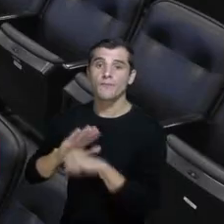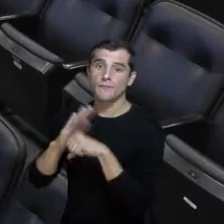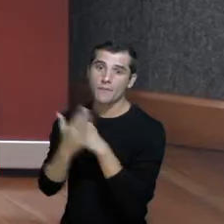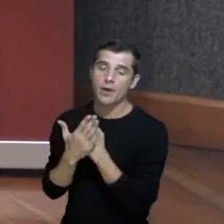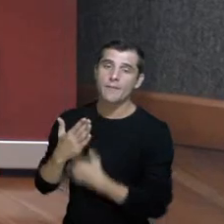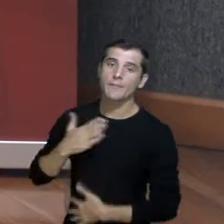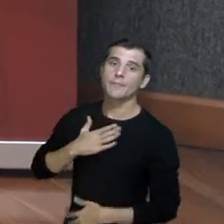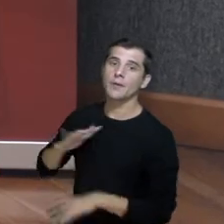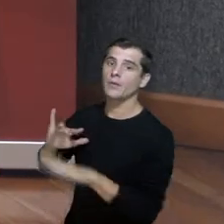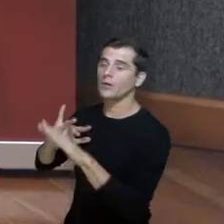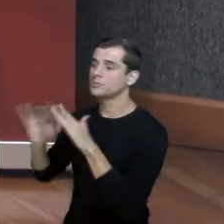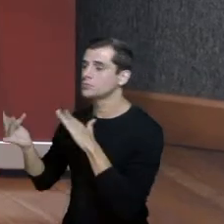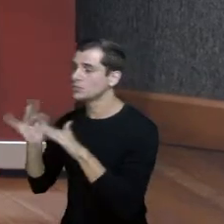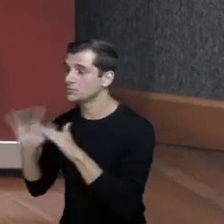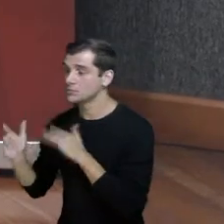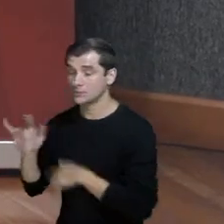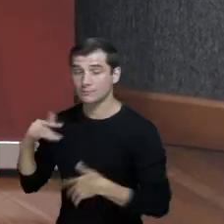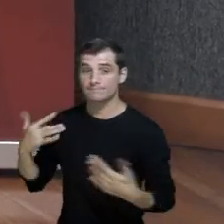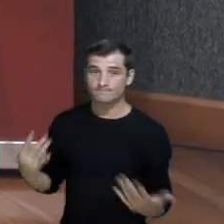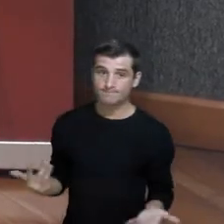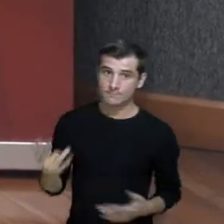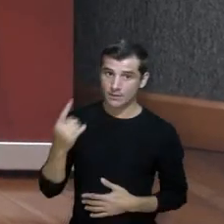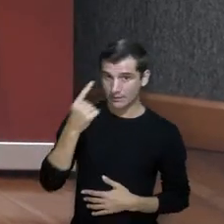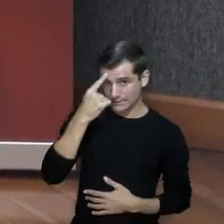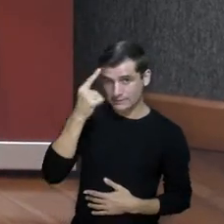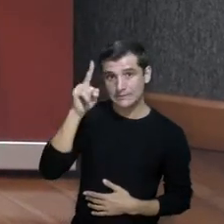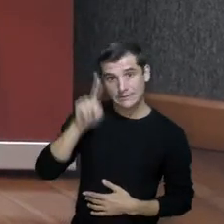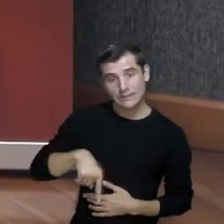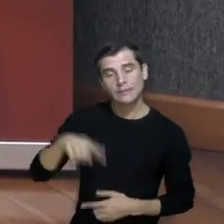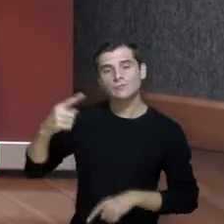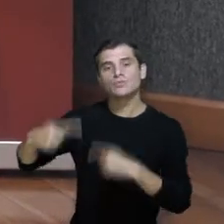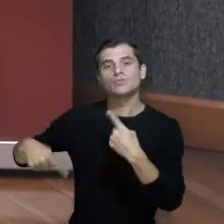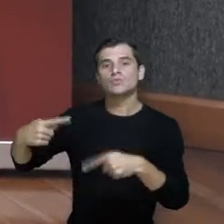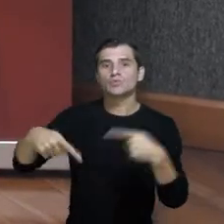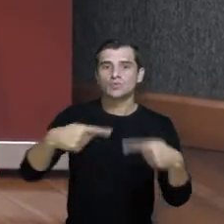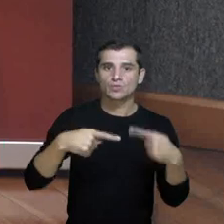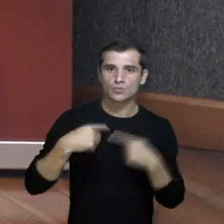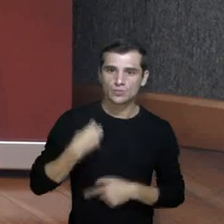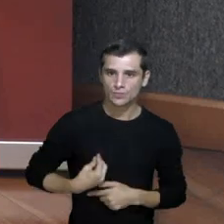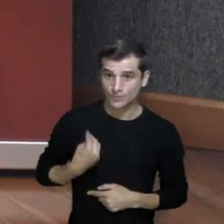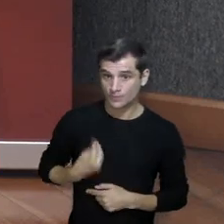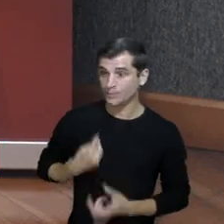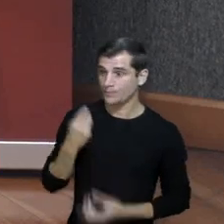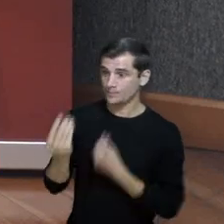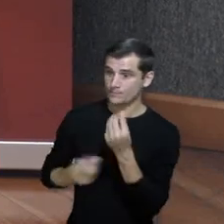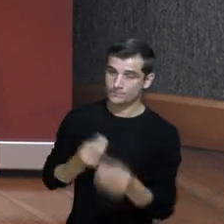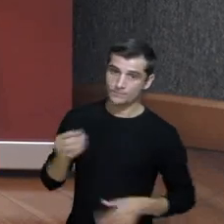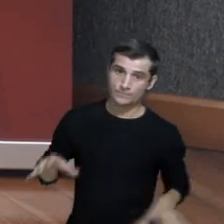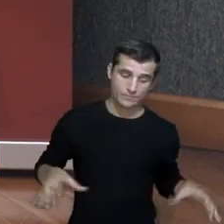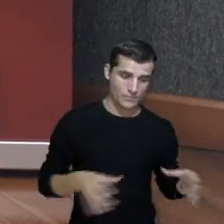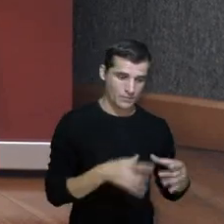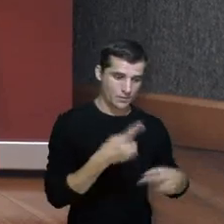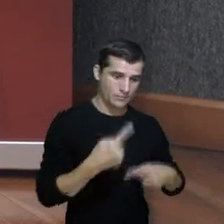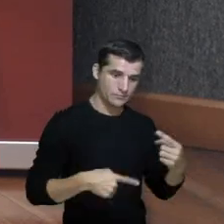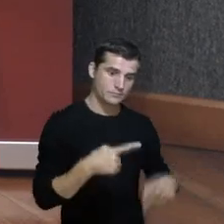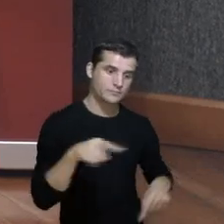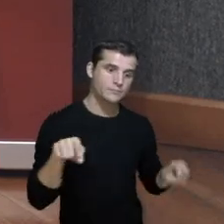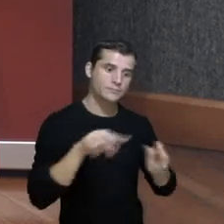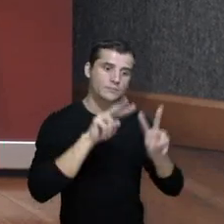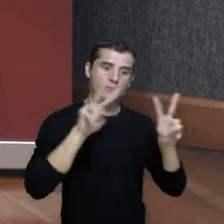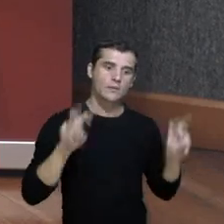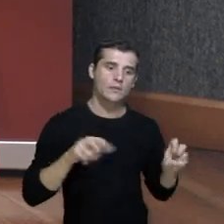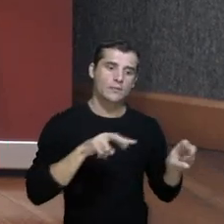enfim a ideia aqui é que a gente possa discutir um pouquinho que a gente eh em conjunto fale sobre essas percepções da